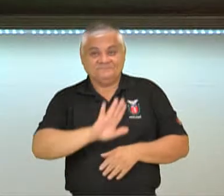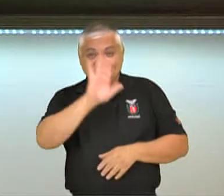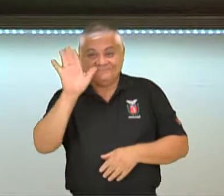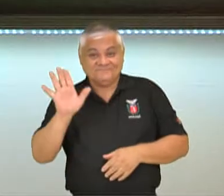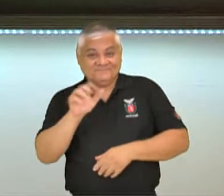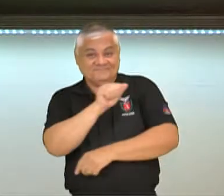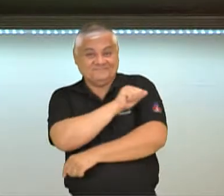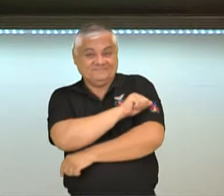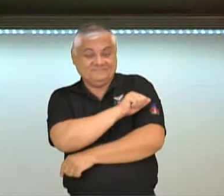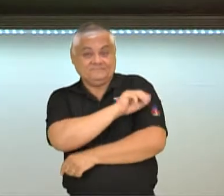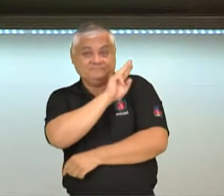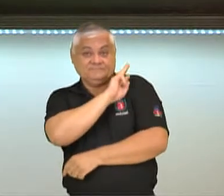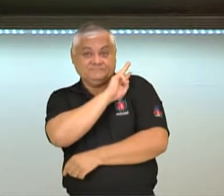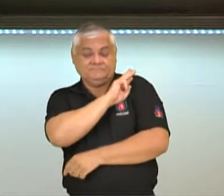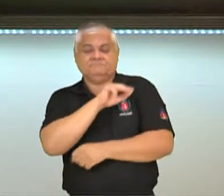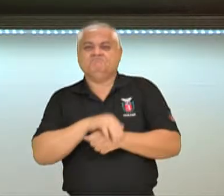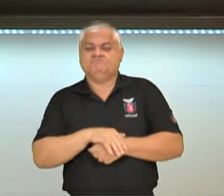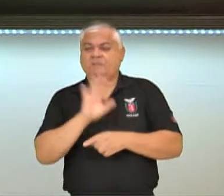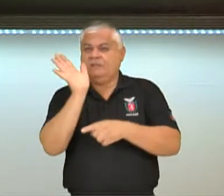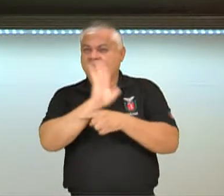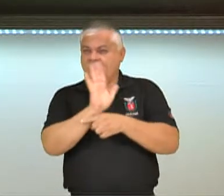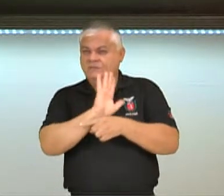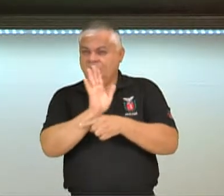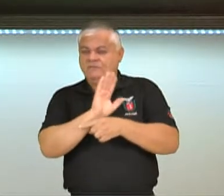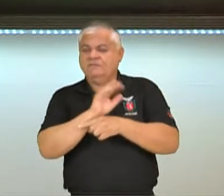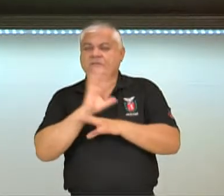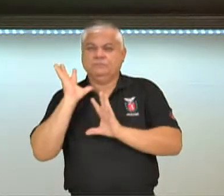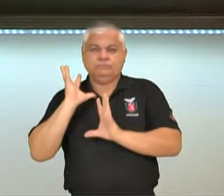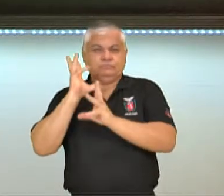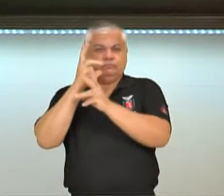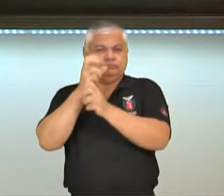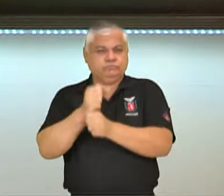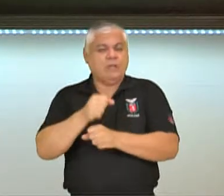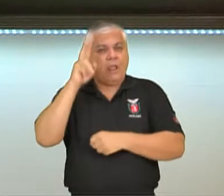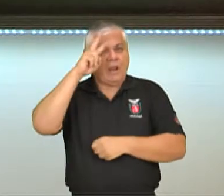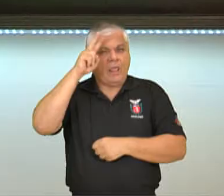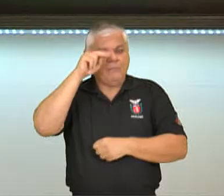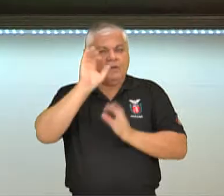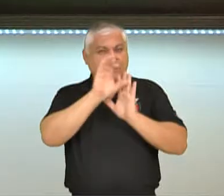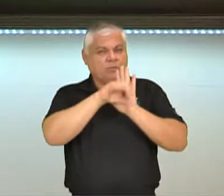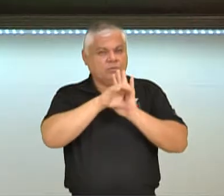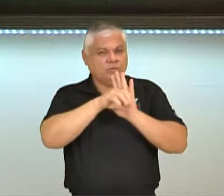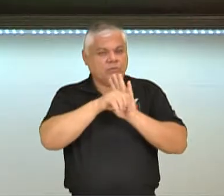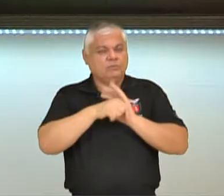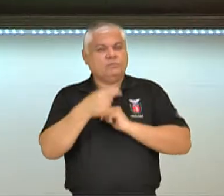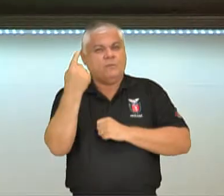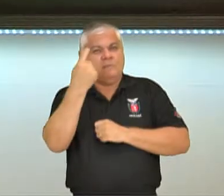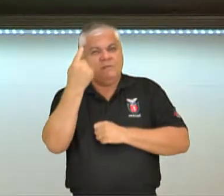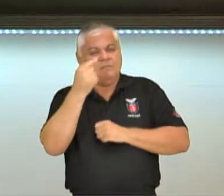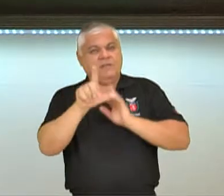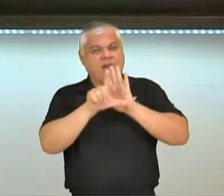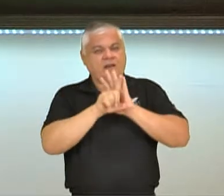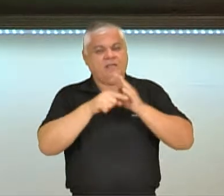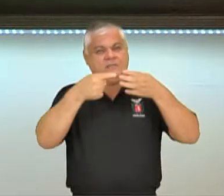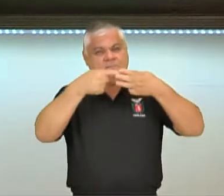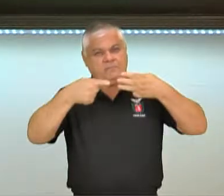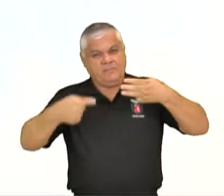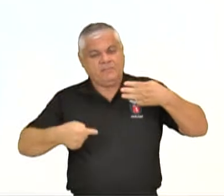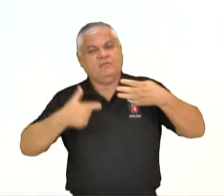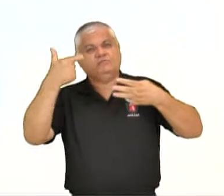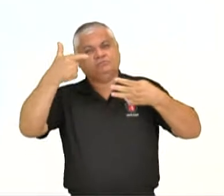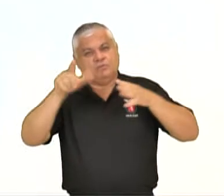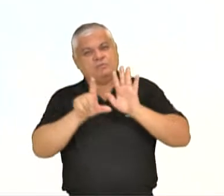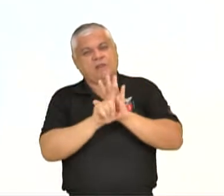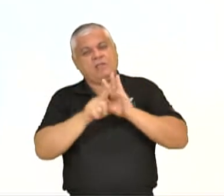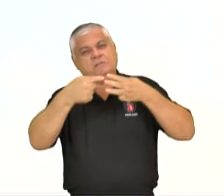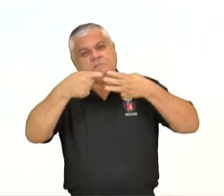Olá, estudantes da terceira série. Nesse vídeo, vamos fazer uma revisão sobre conteúdos de primeira e segunda lei de Mendel. Vamos lá? Eu sei